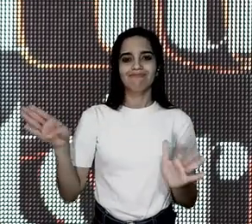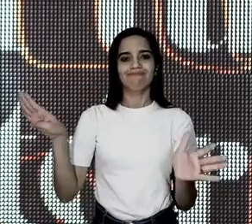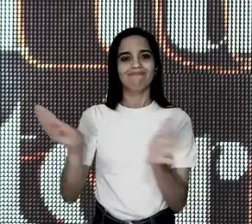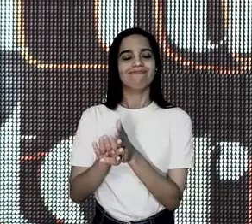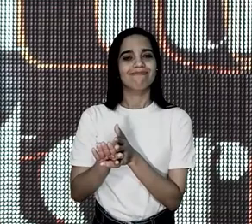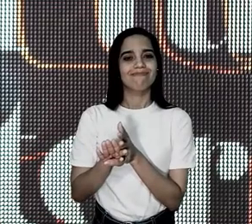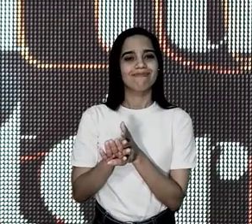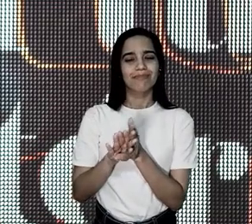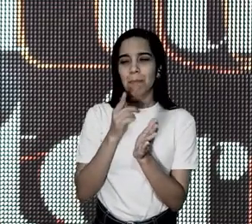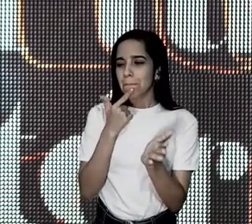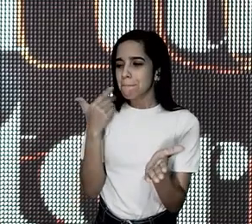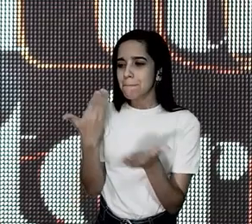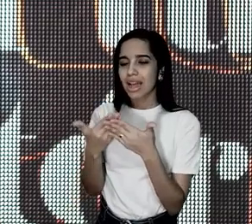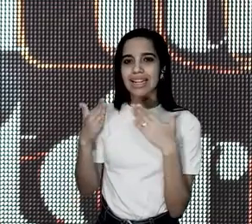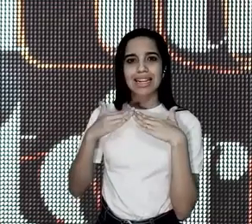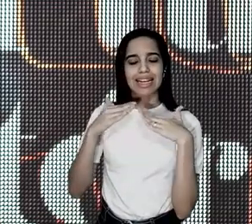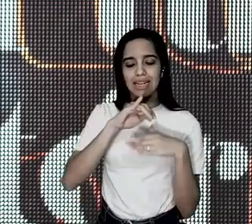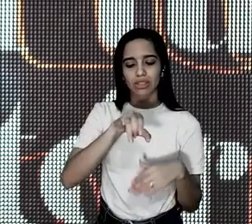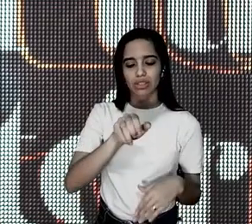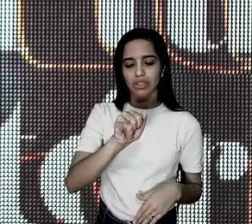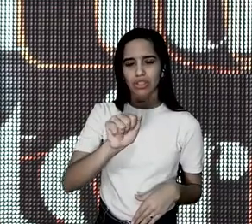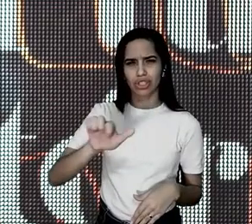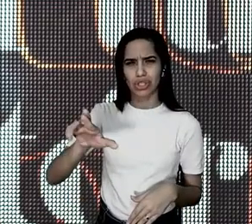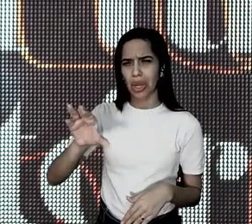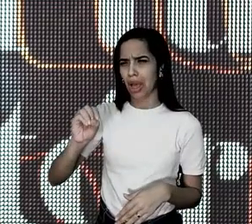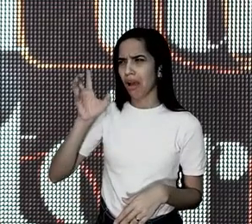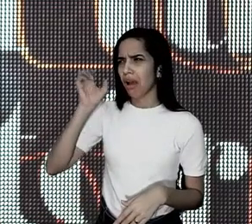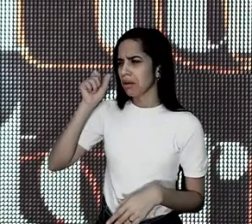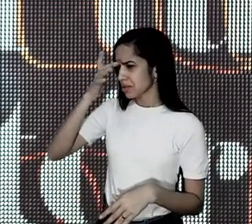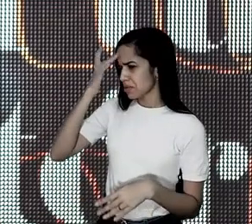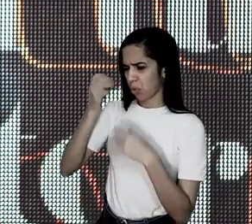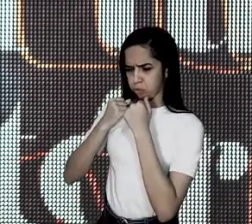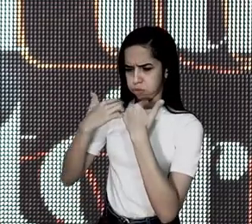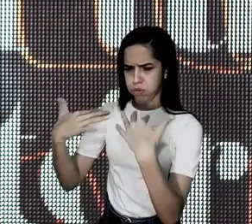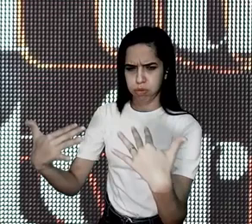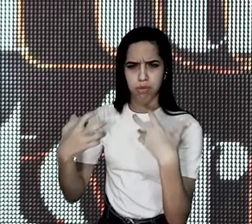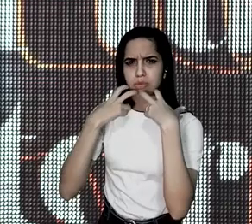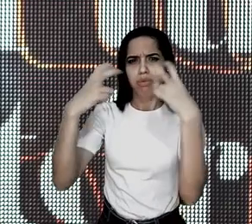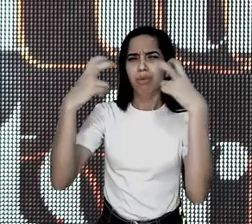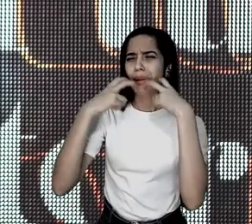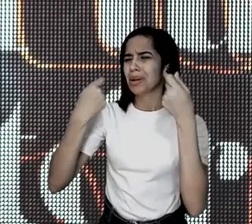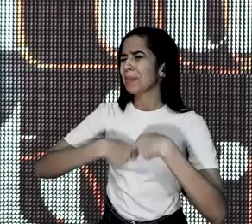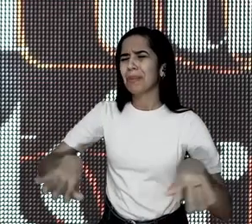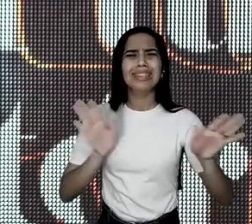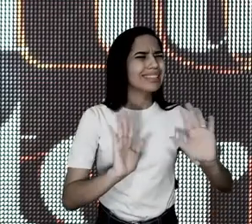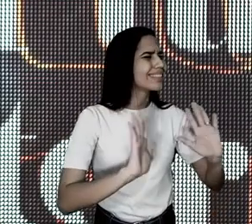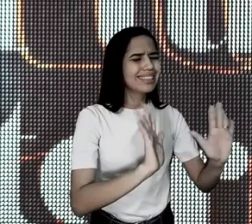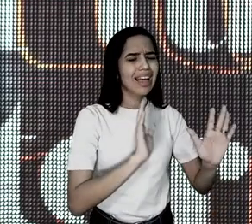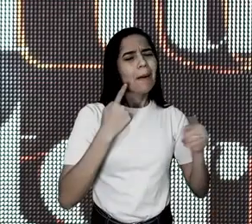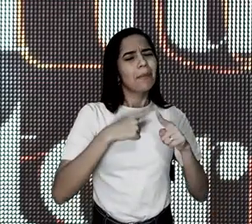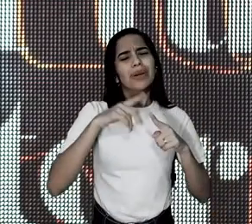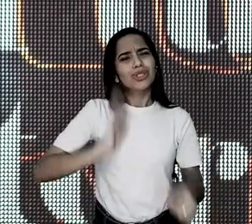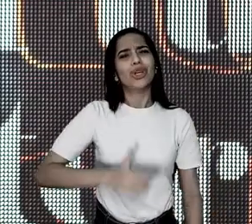então ali pertinho da casa de Jairo, ele escuta a multidão gritando, chorando, desesperada, dizendo: não precisa mais vir, porque a